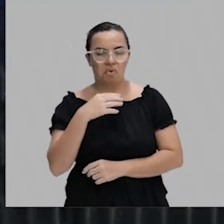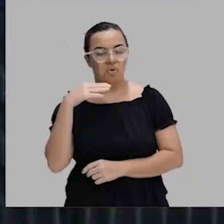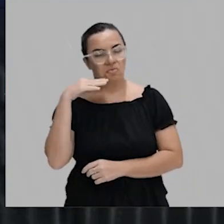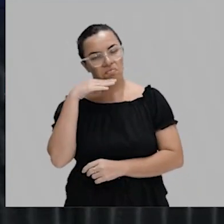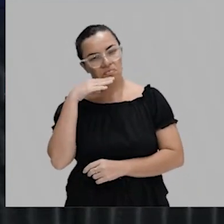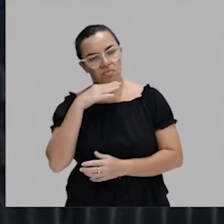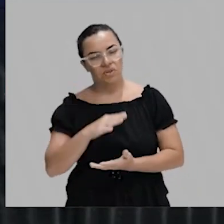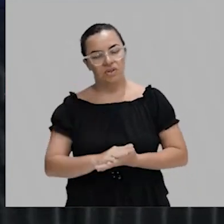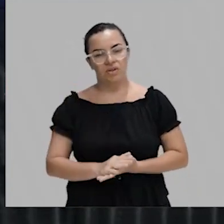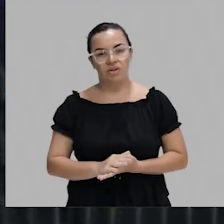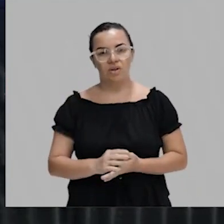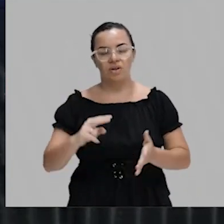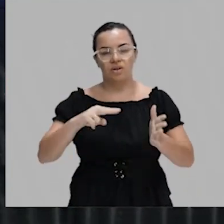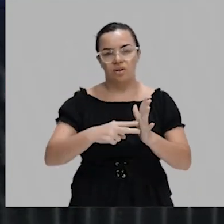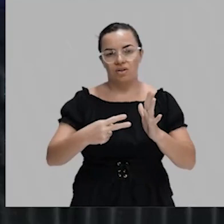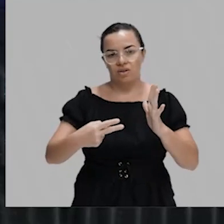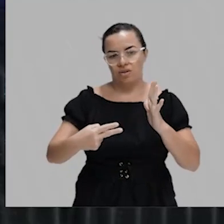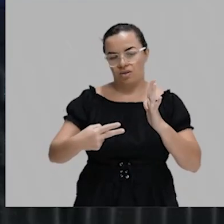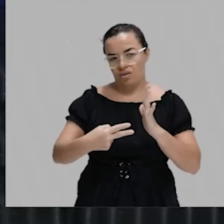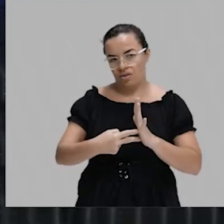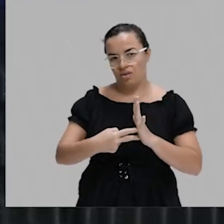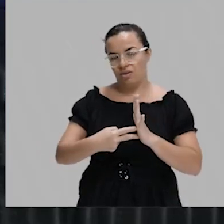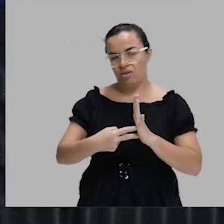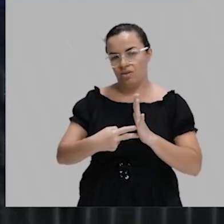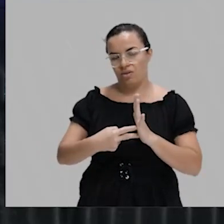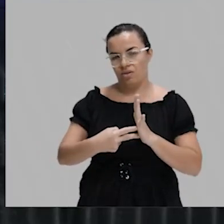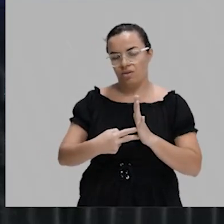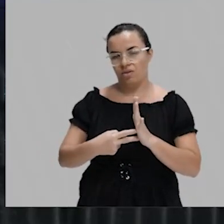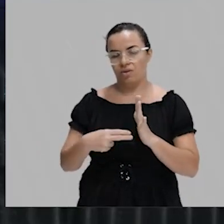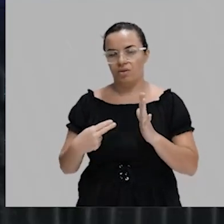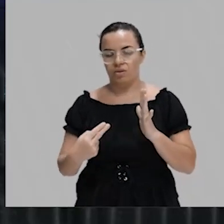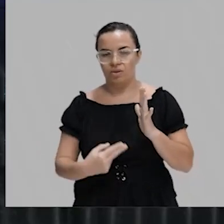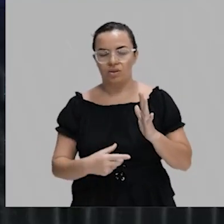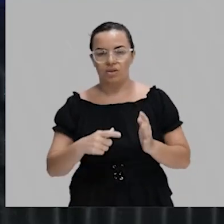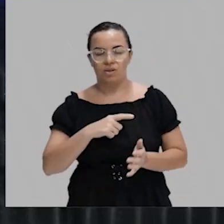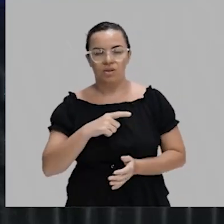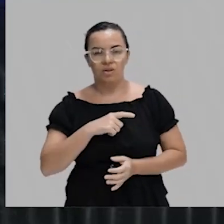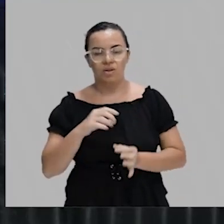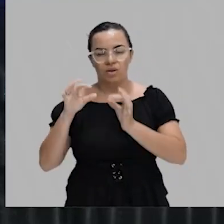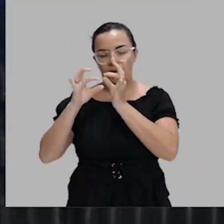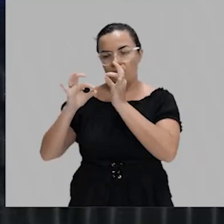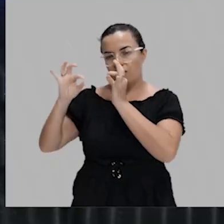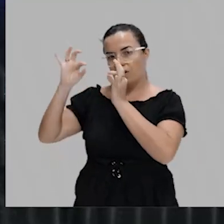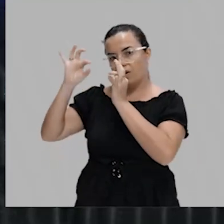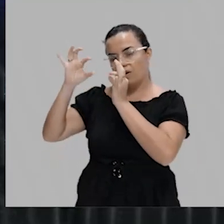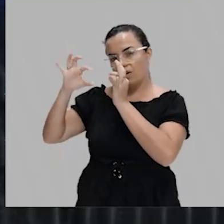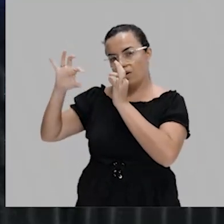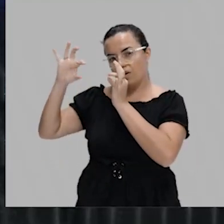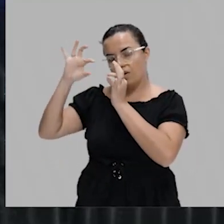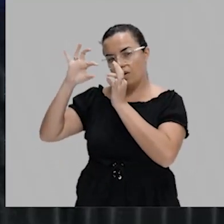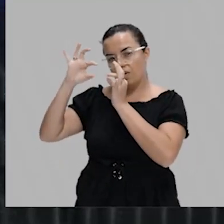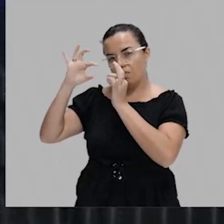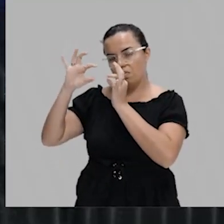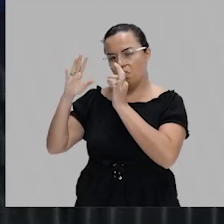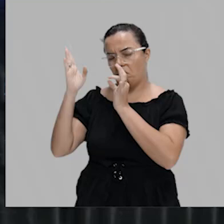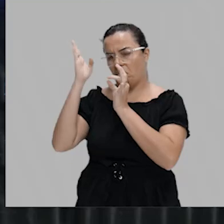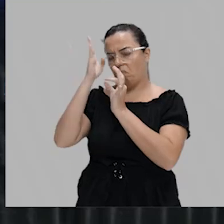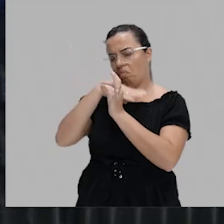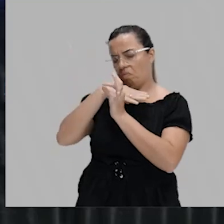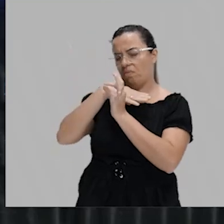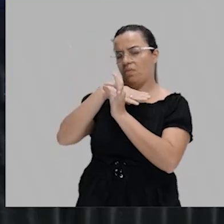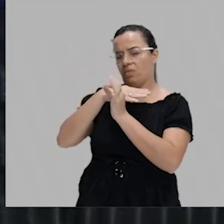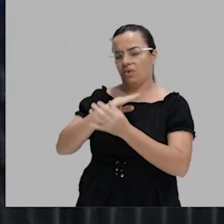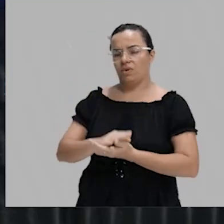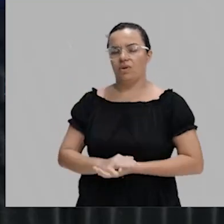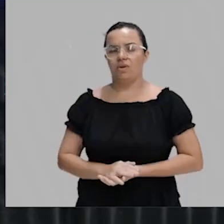é o fato das pessoas. Lembra do marinheiro Popeye? Que ficava o tempo todinho com o cachimbo na boca? Com aquela cara assim de mal. Eu acho que ele